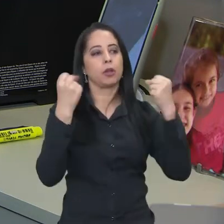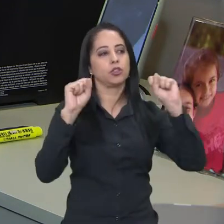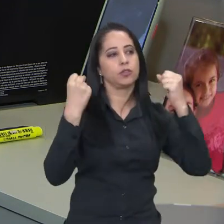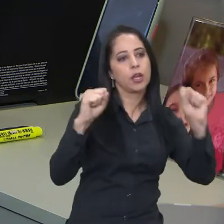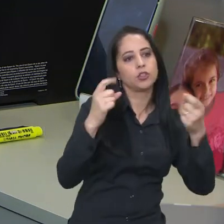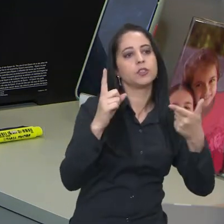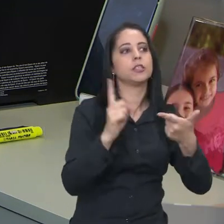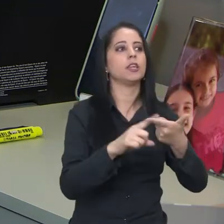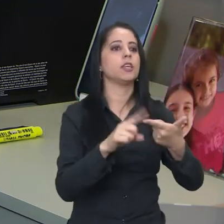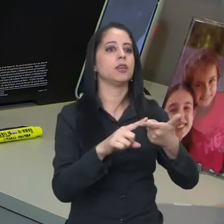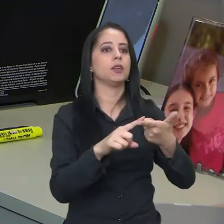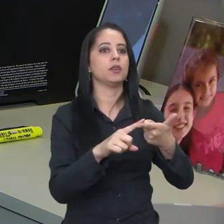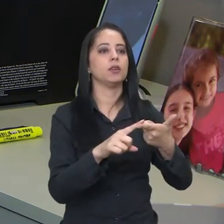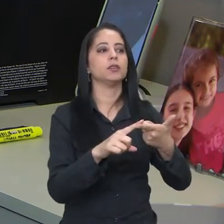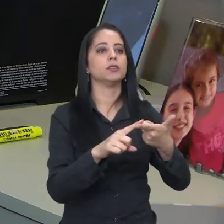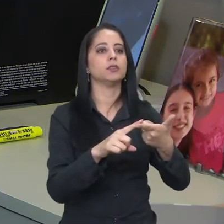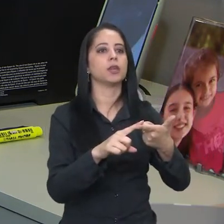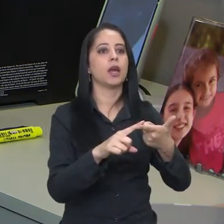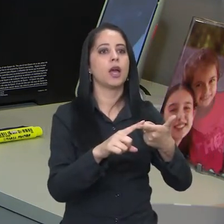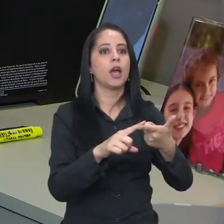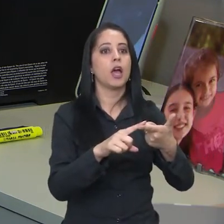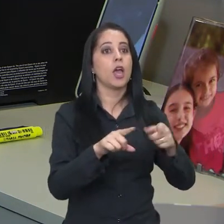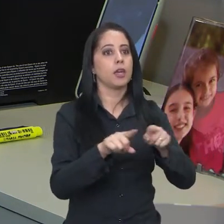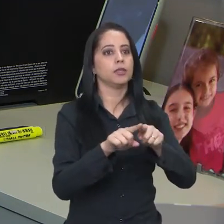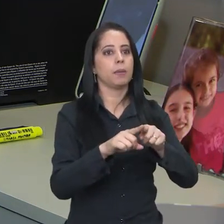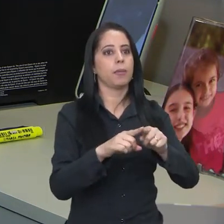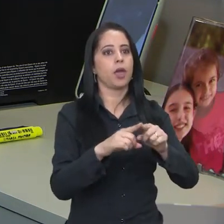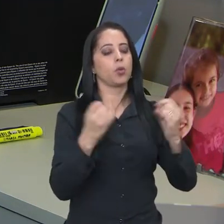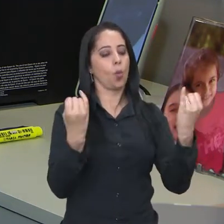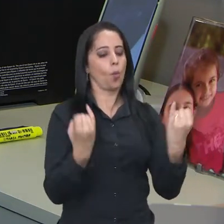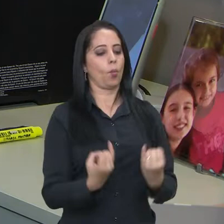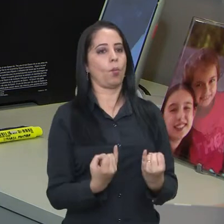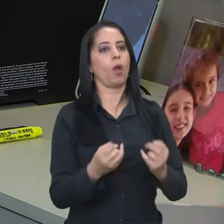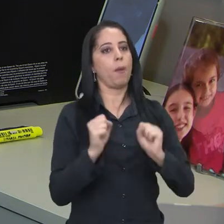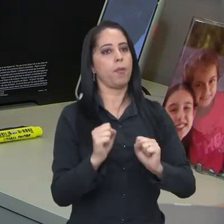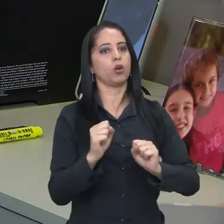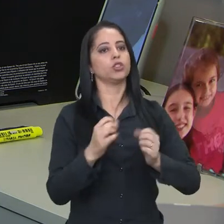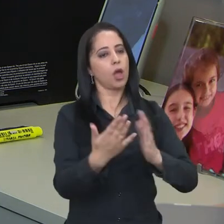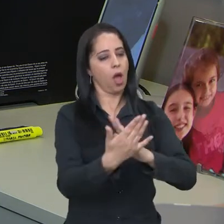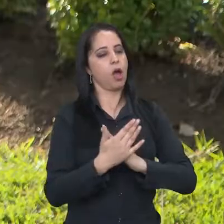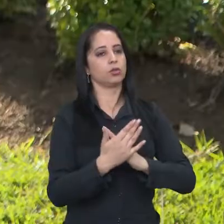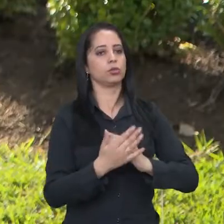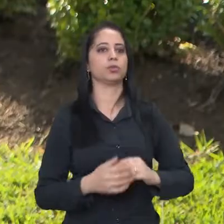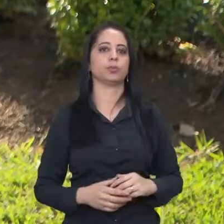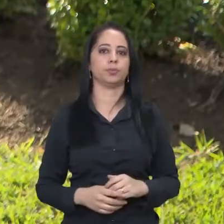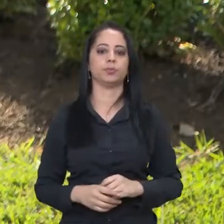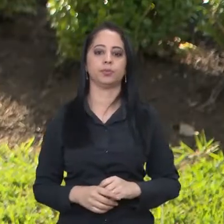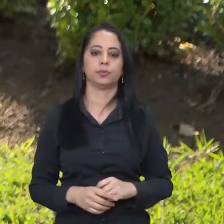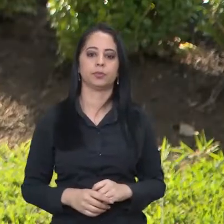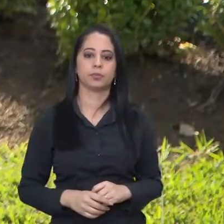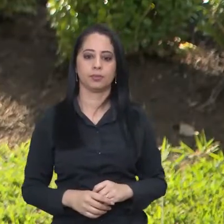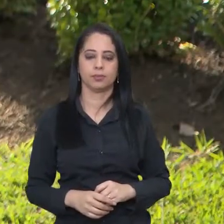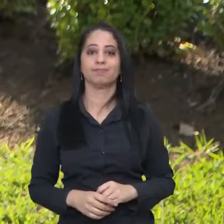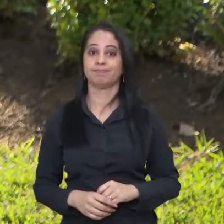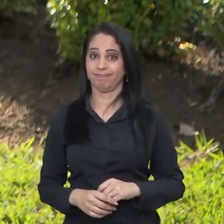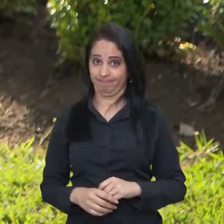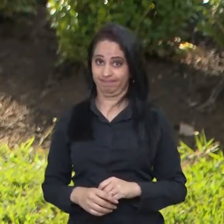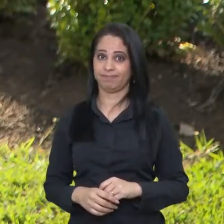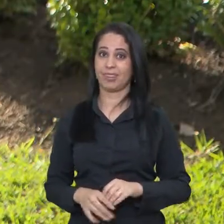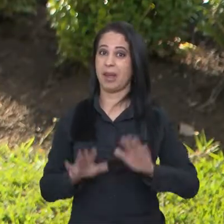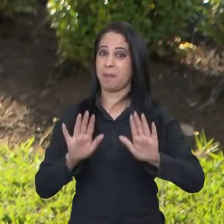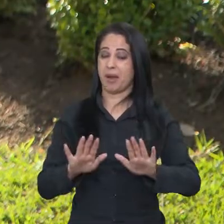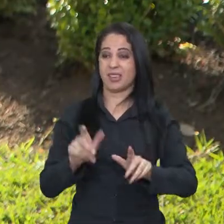atividade física, evitar o sedentarismo e o excesso de peso, pode ajudar na prevenção. O que muita gente não sabe é que